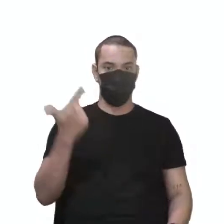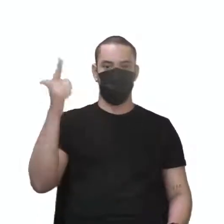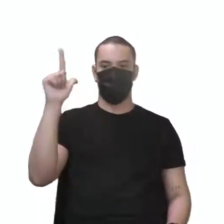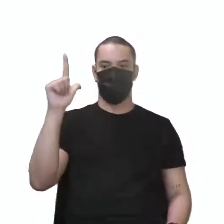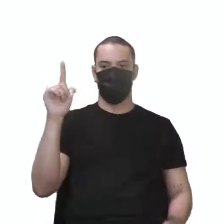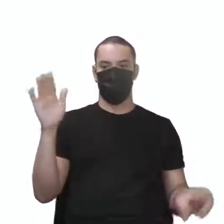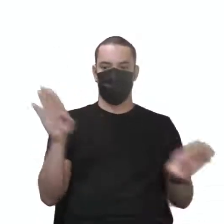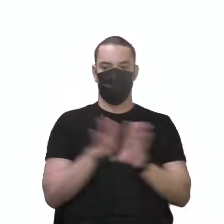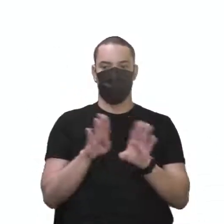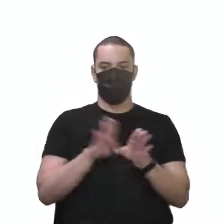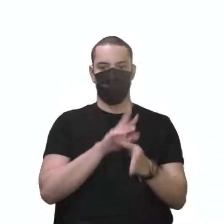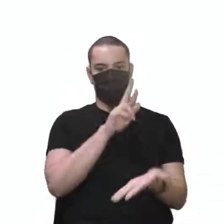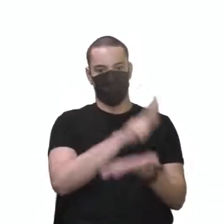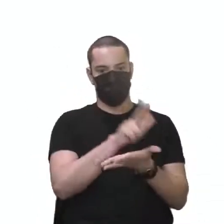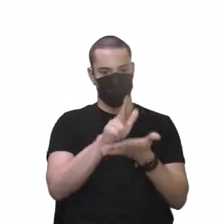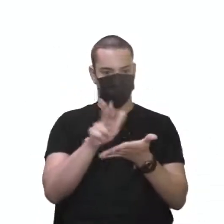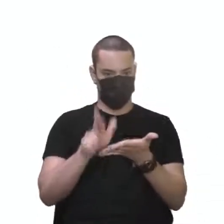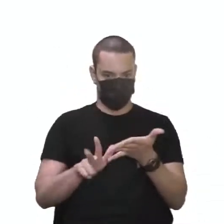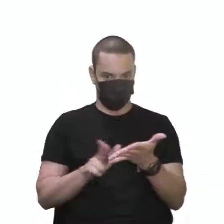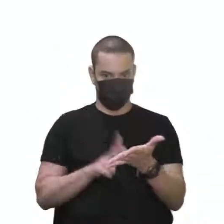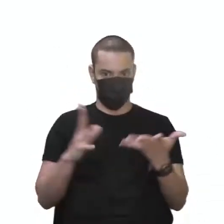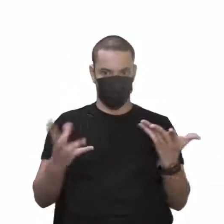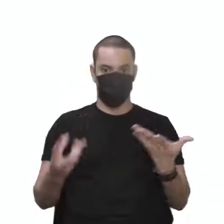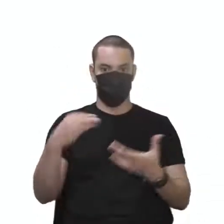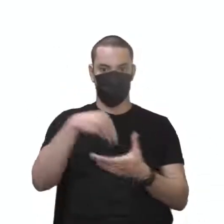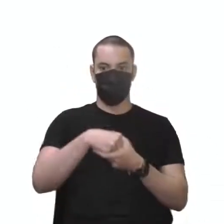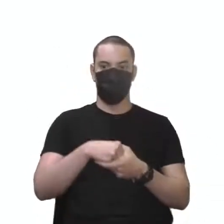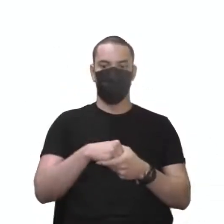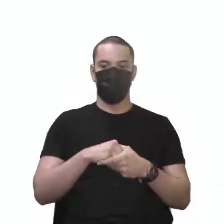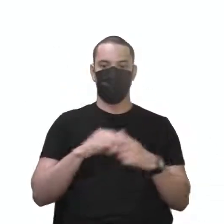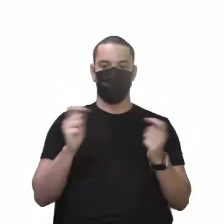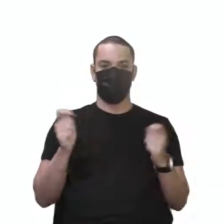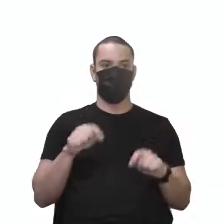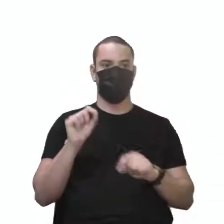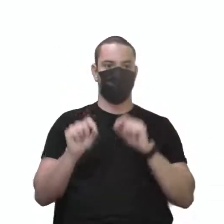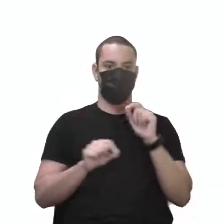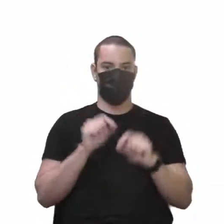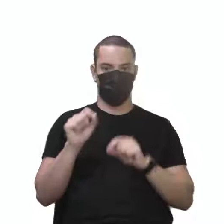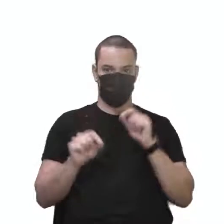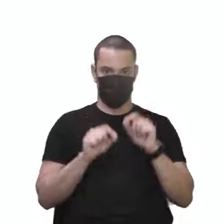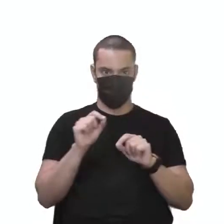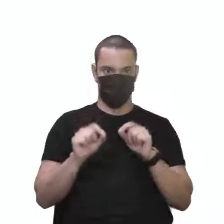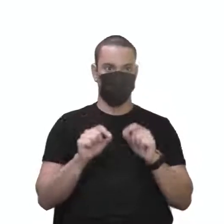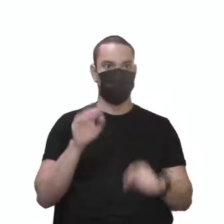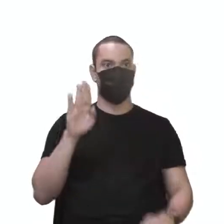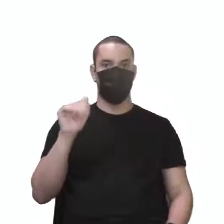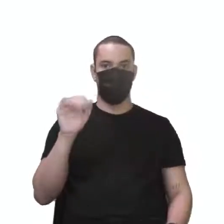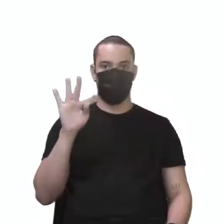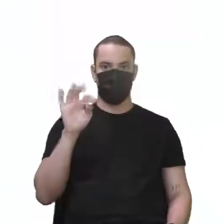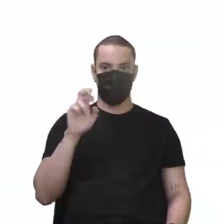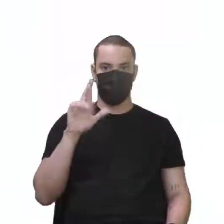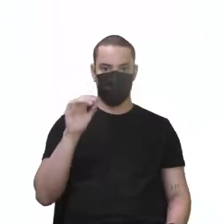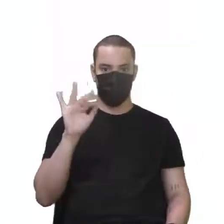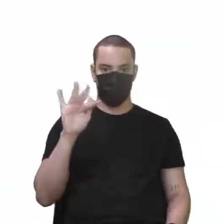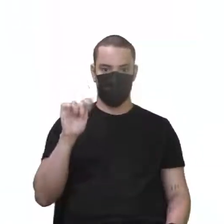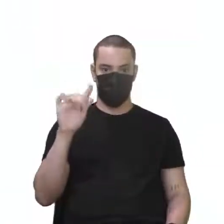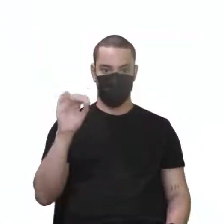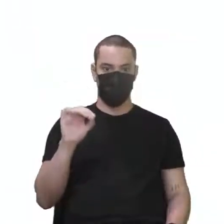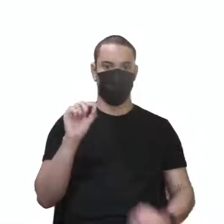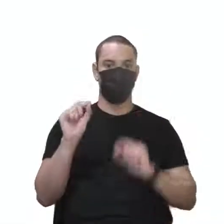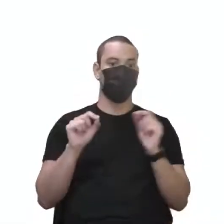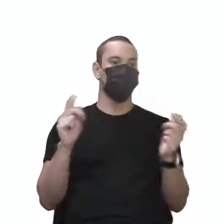começa a produzir várias estruturazinhas que vão compor o quê, professora? O bacteriófago, tá? O que vai